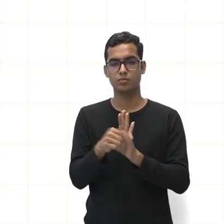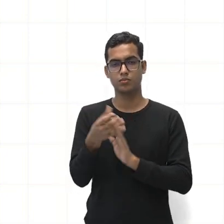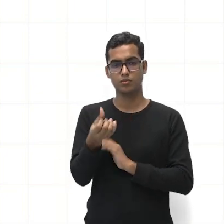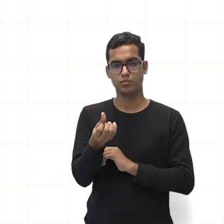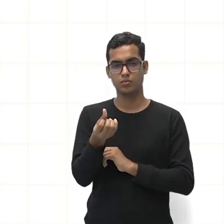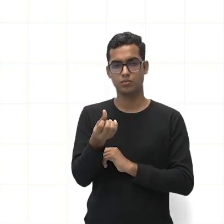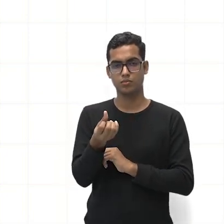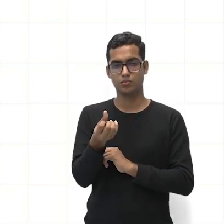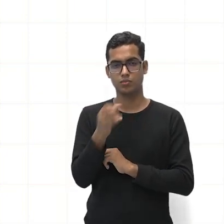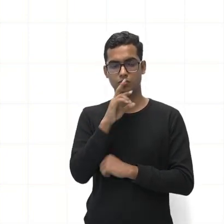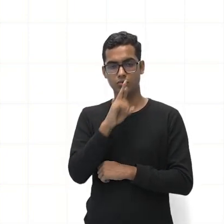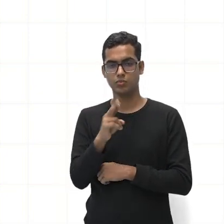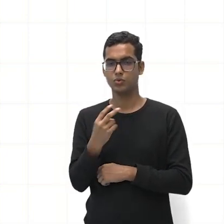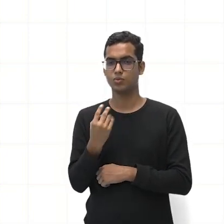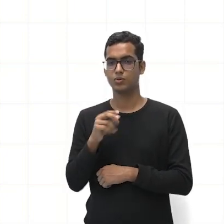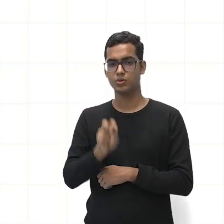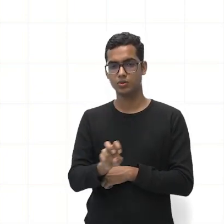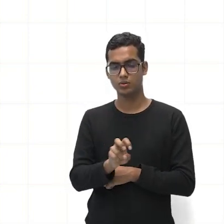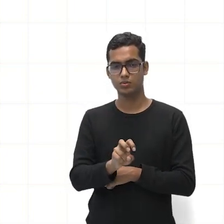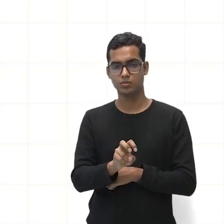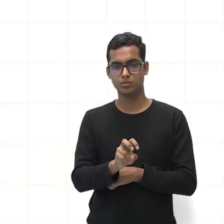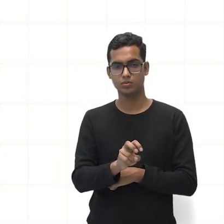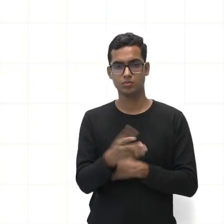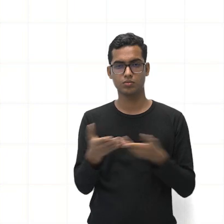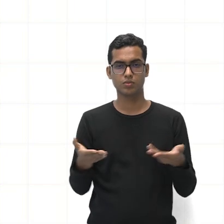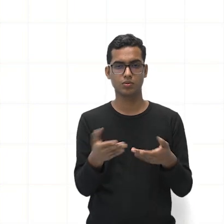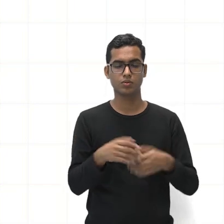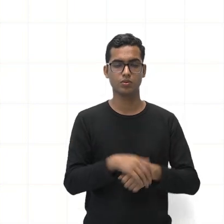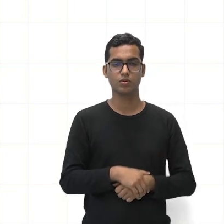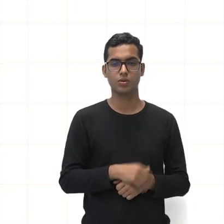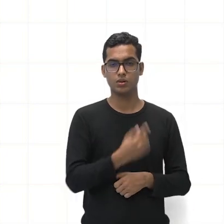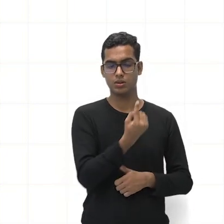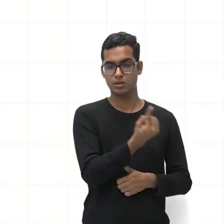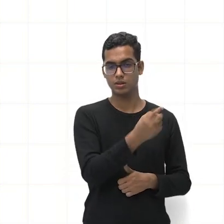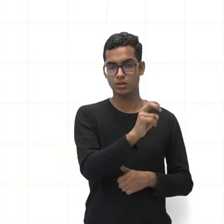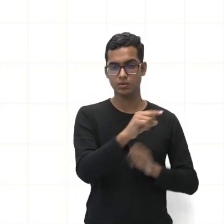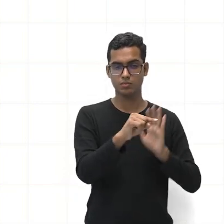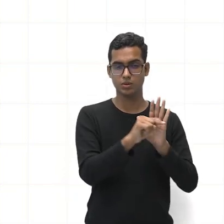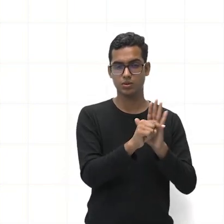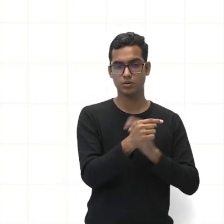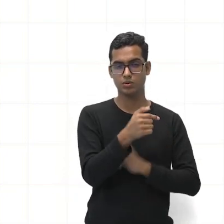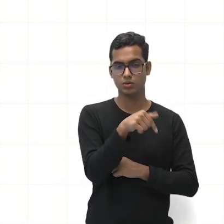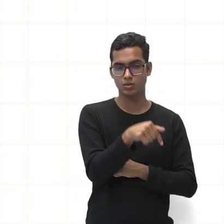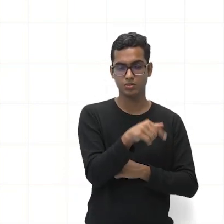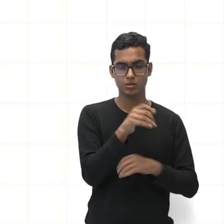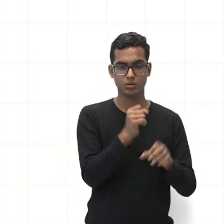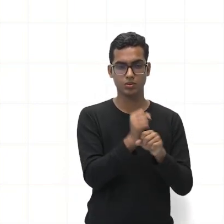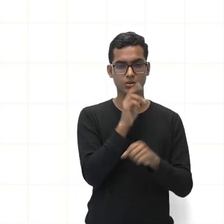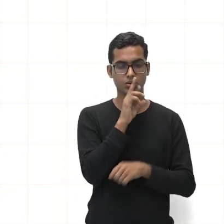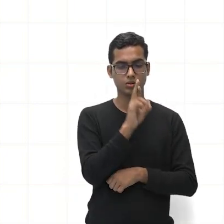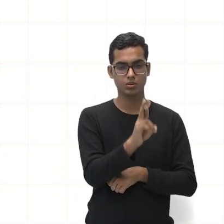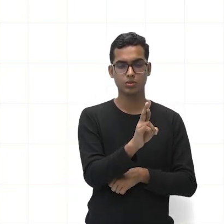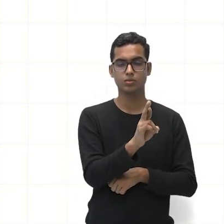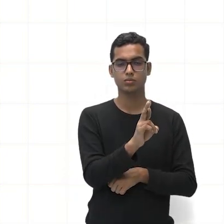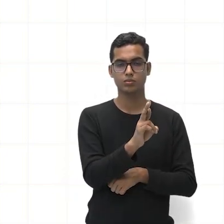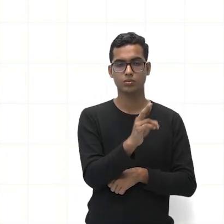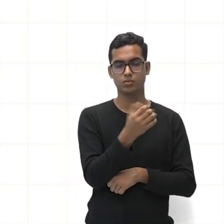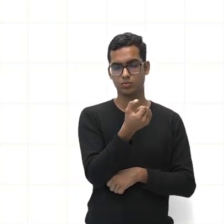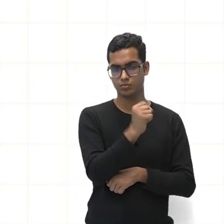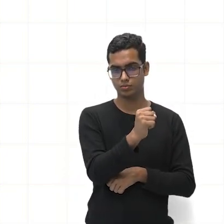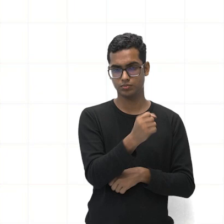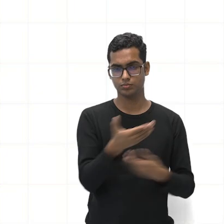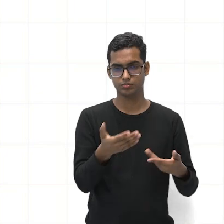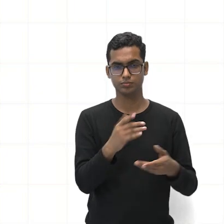valendo 15. E 15 menos 7, 8. Coloca a vírgula, né? E aqui, eis o nosso